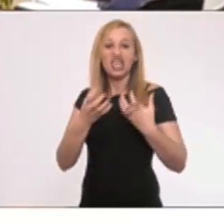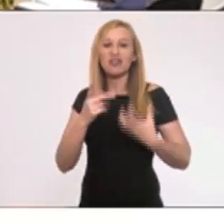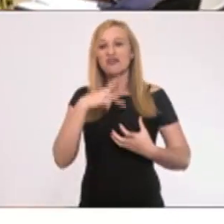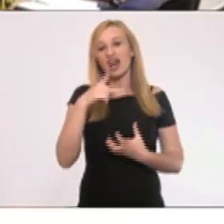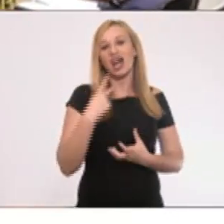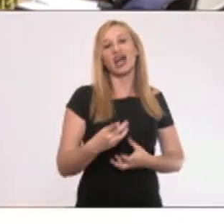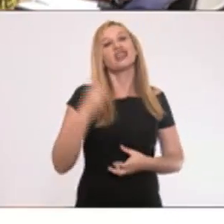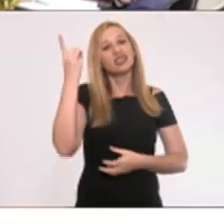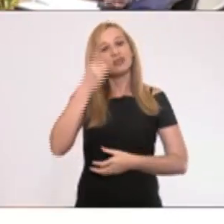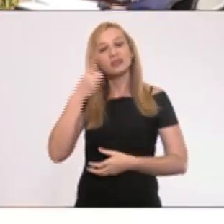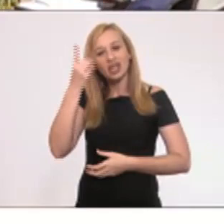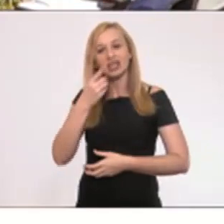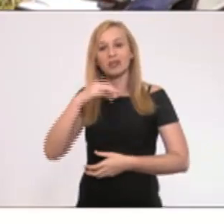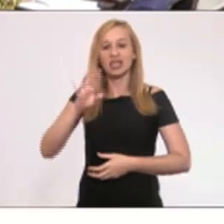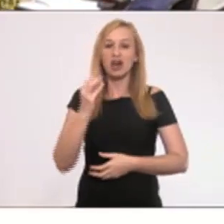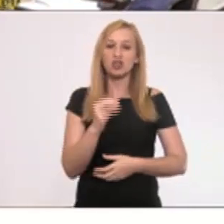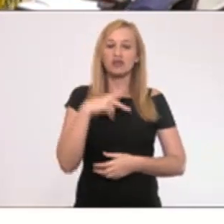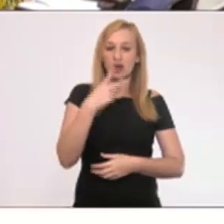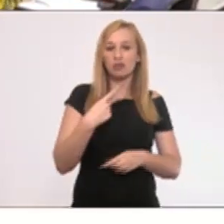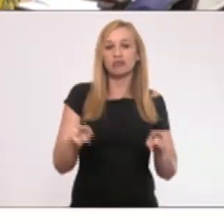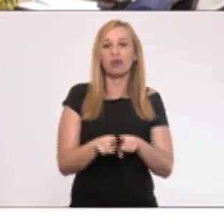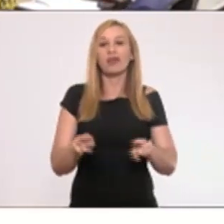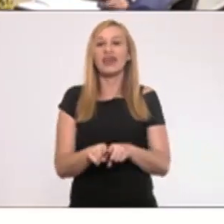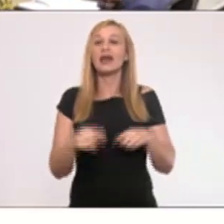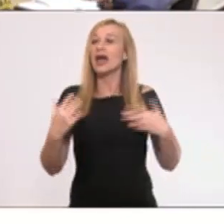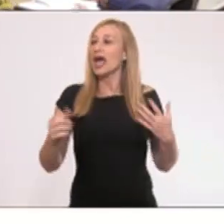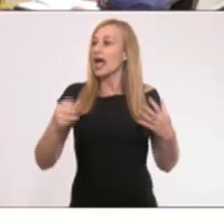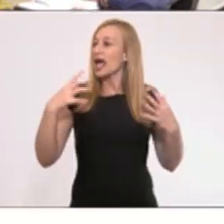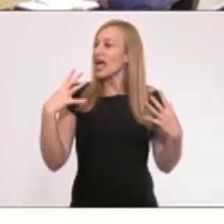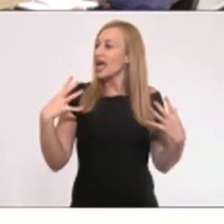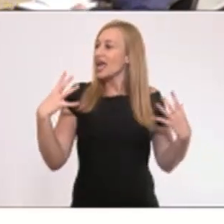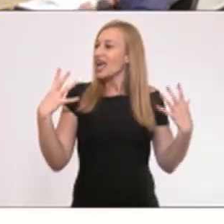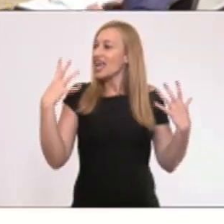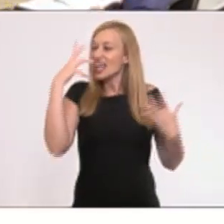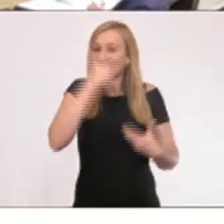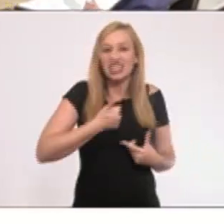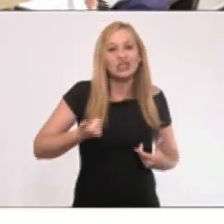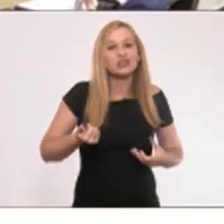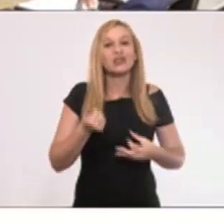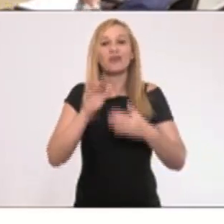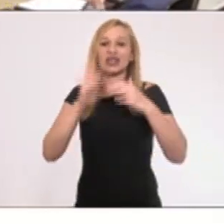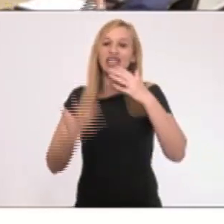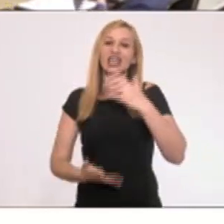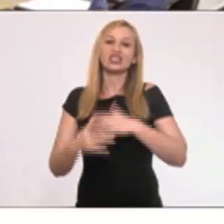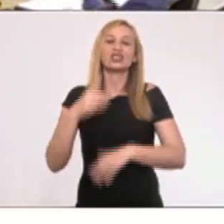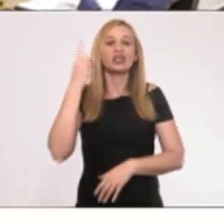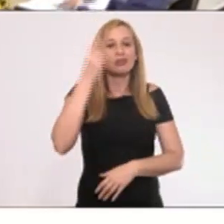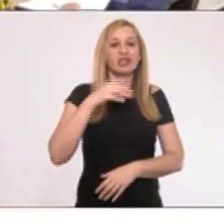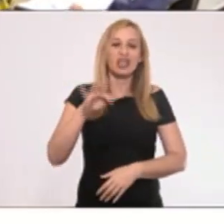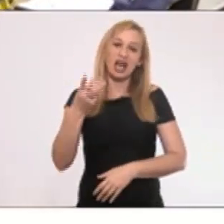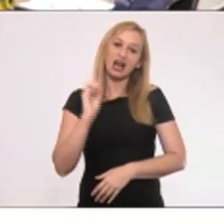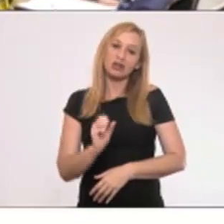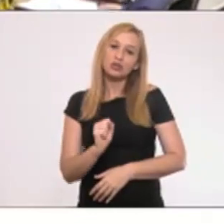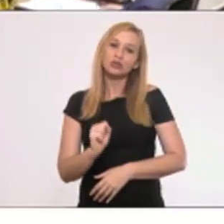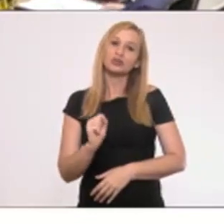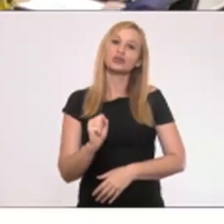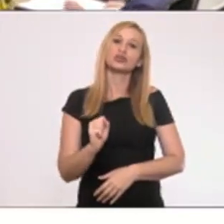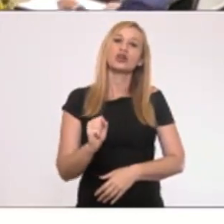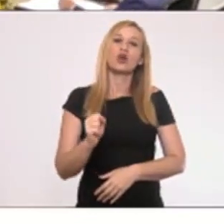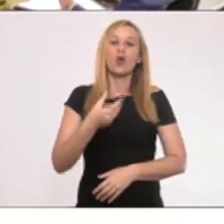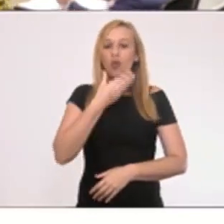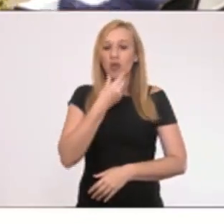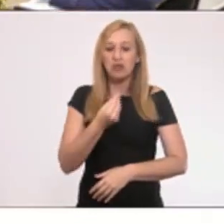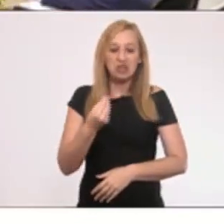disse a deputada Marta Rocha, é muito bela e justa a homenagem do deputado Carlos Caiado a um homem que foi, na